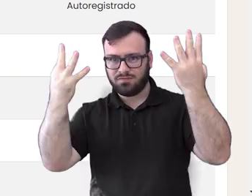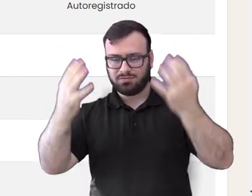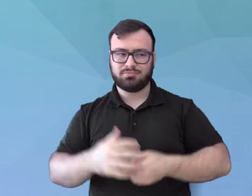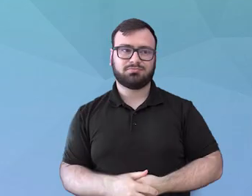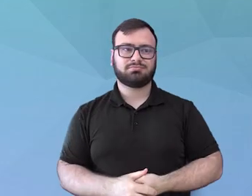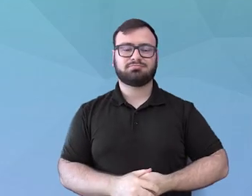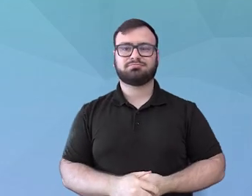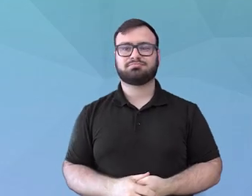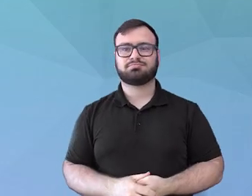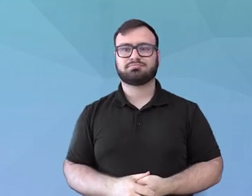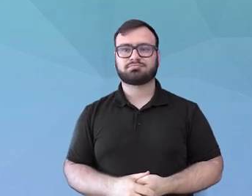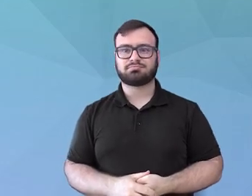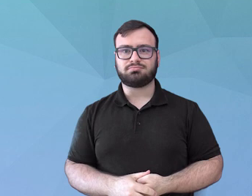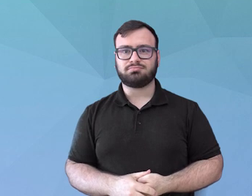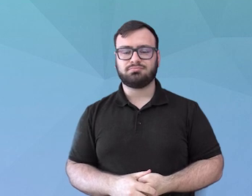evento